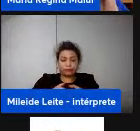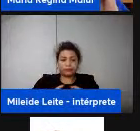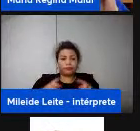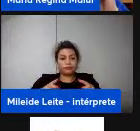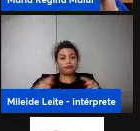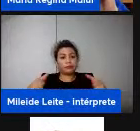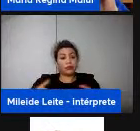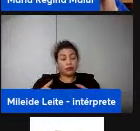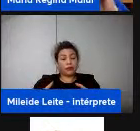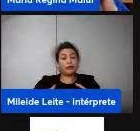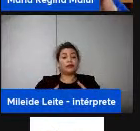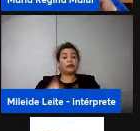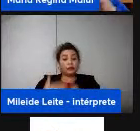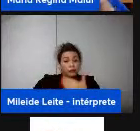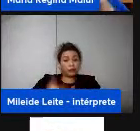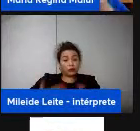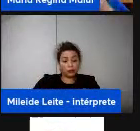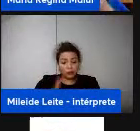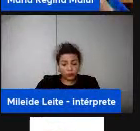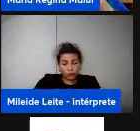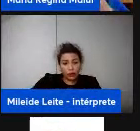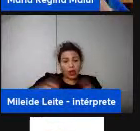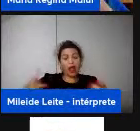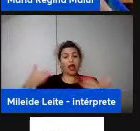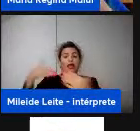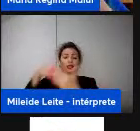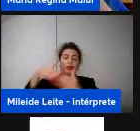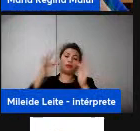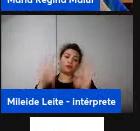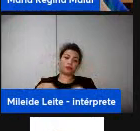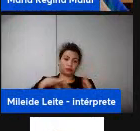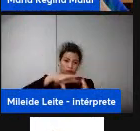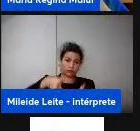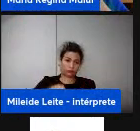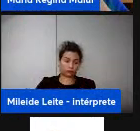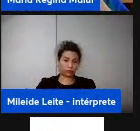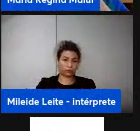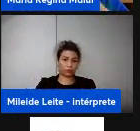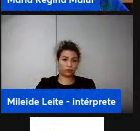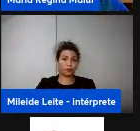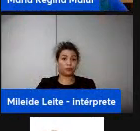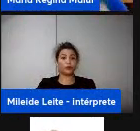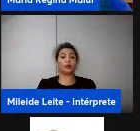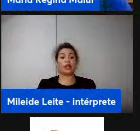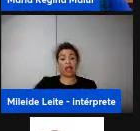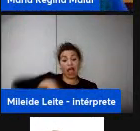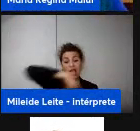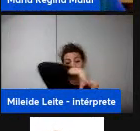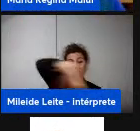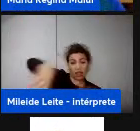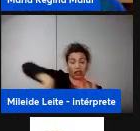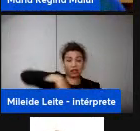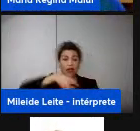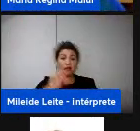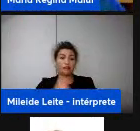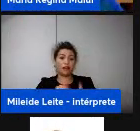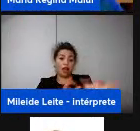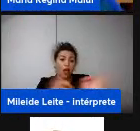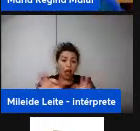e continua aumentando até o final do universo. Né? Então, a desordem do universo ela